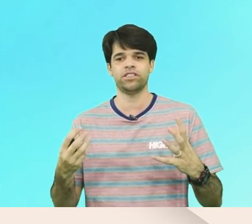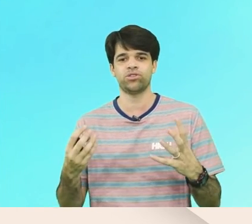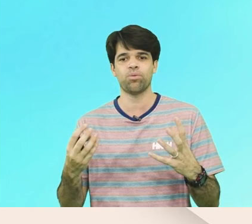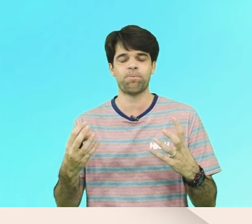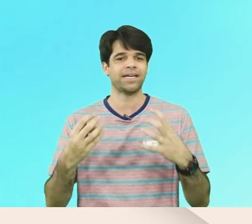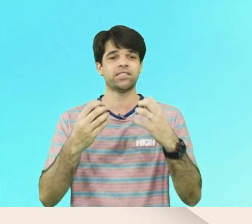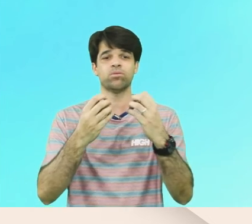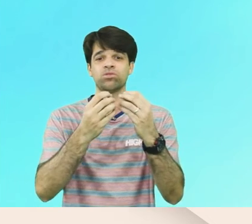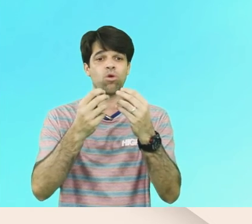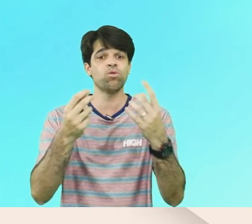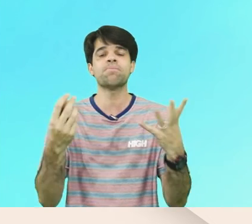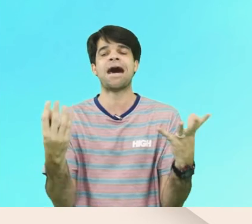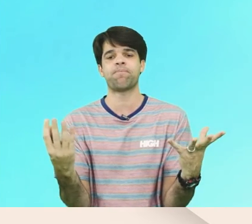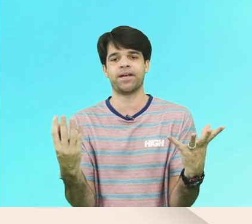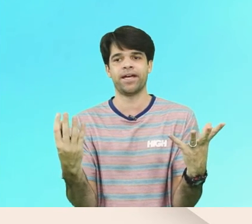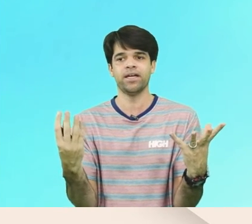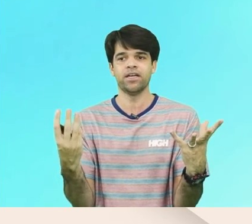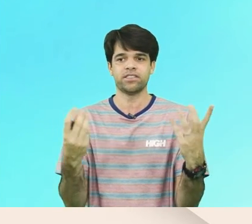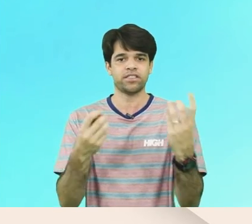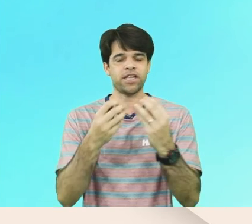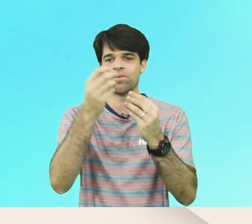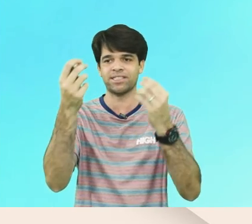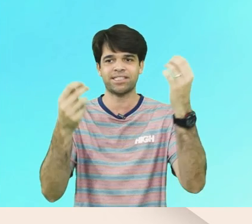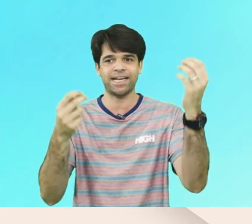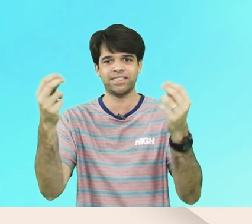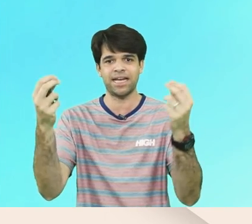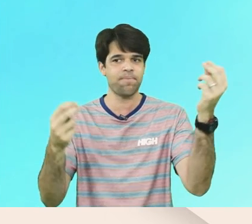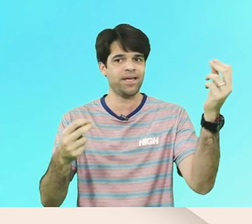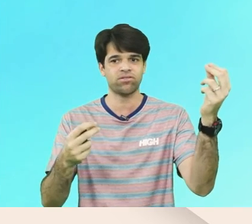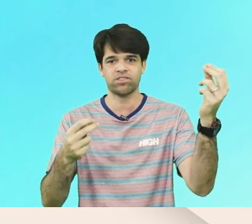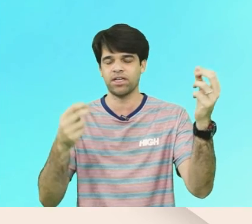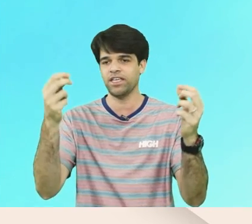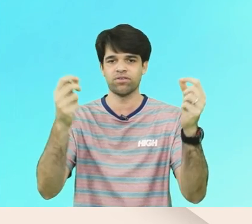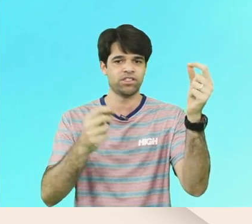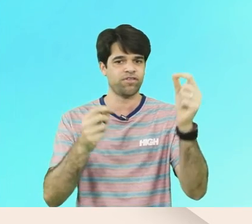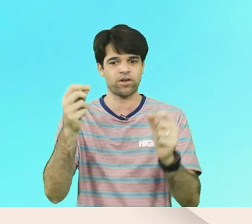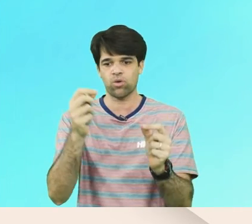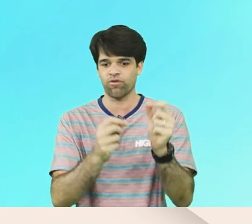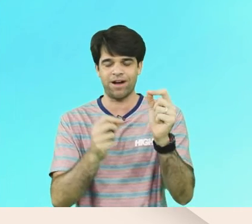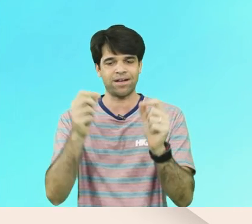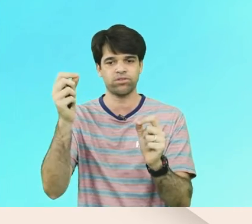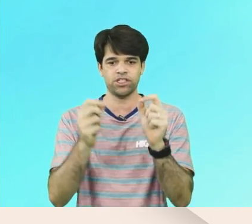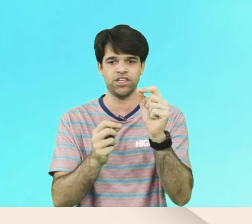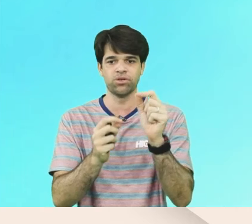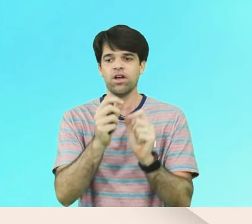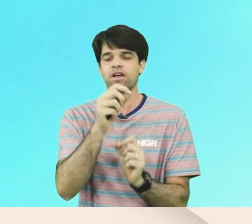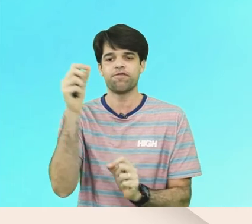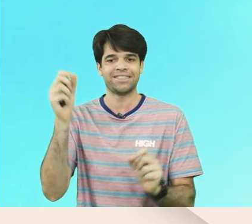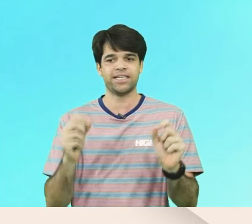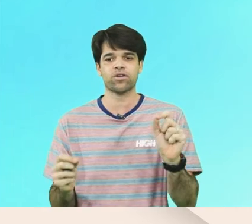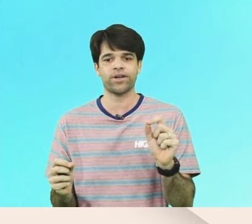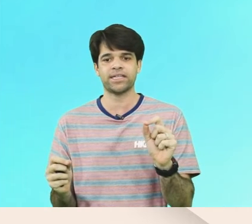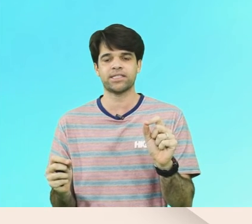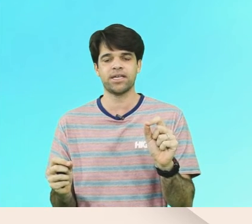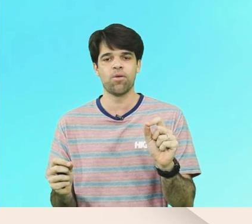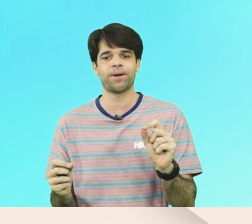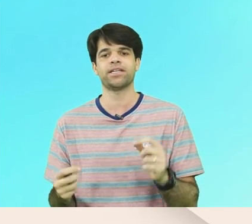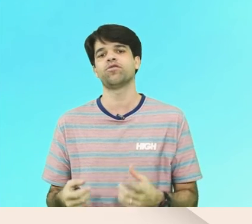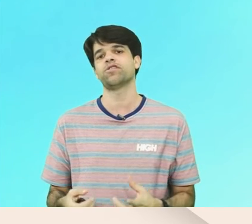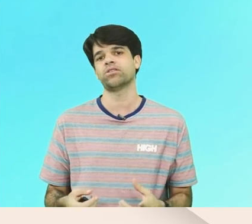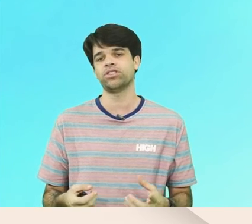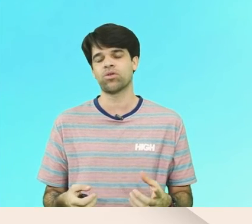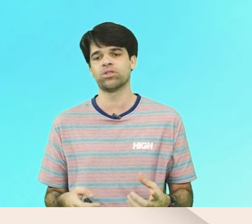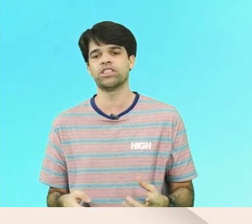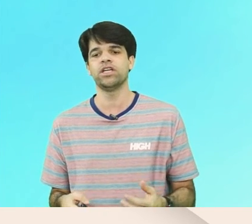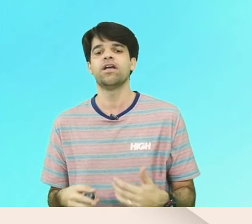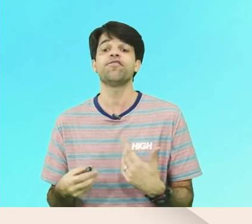das contas, isso pareça muito como um mapa, né? Você tem uma série de elementos ali que você vá conseguindo fazer a conexão para